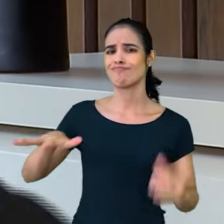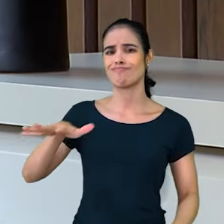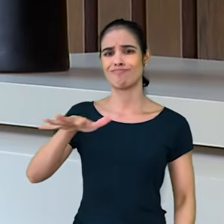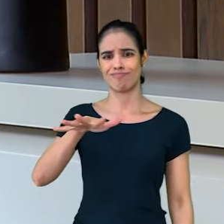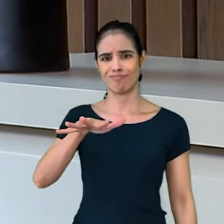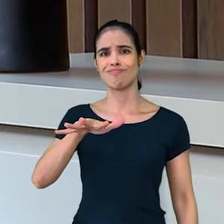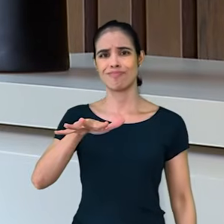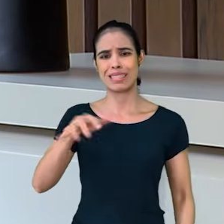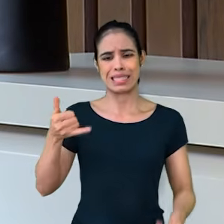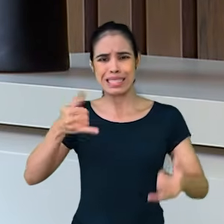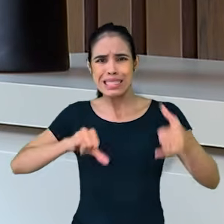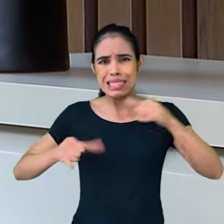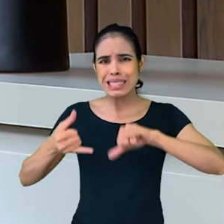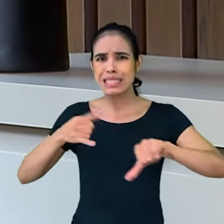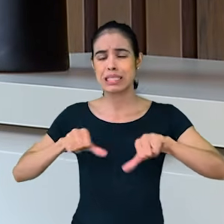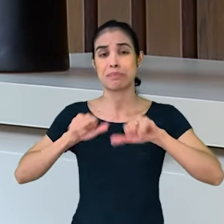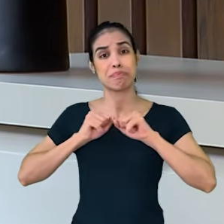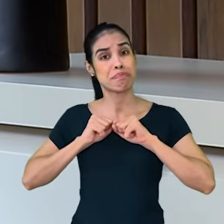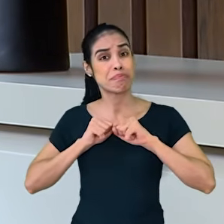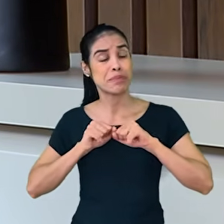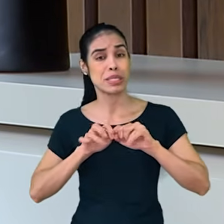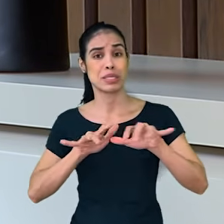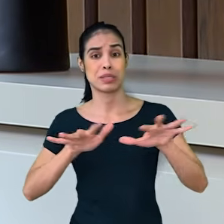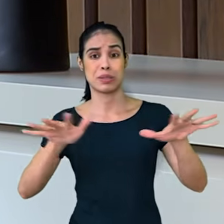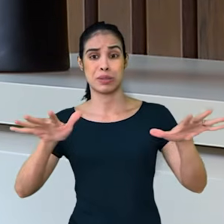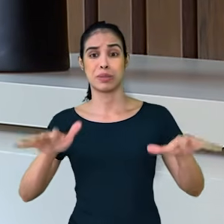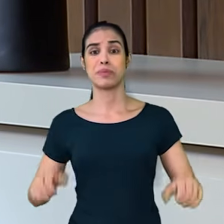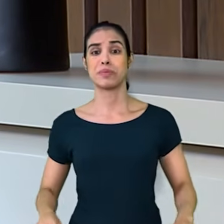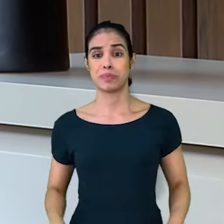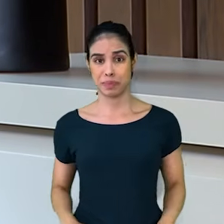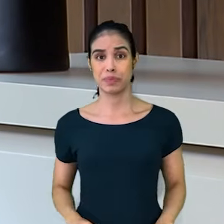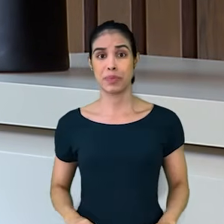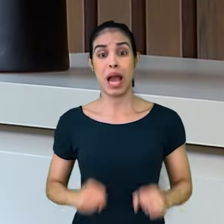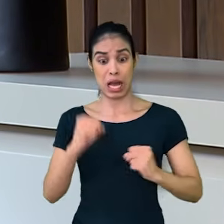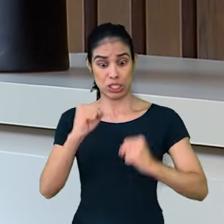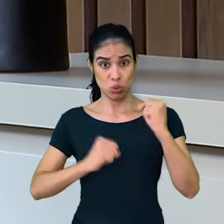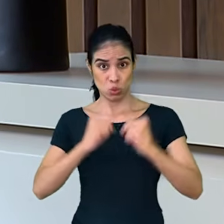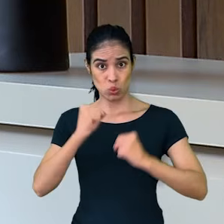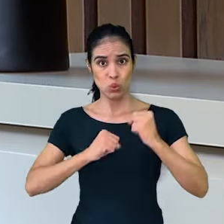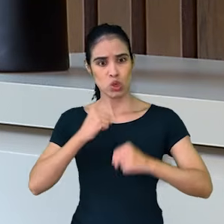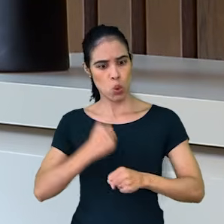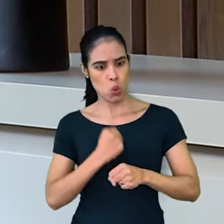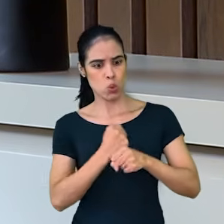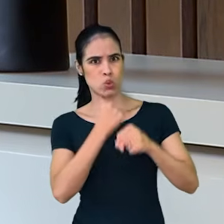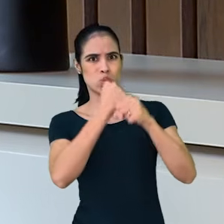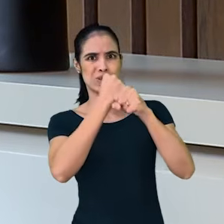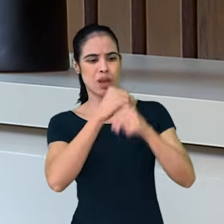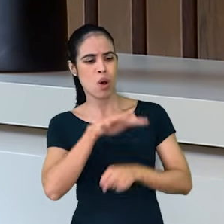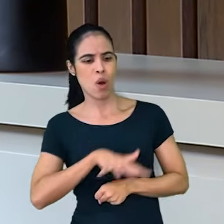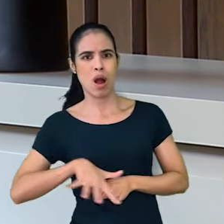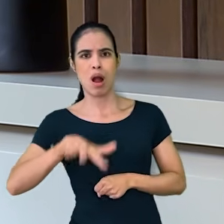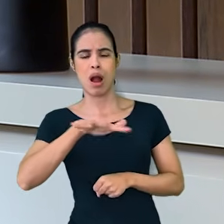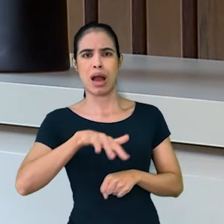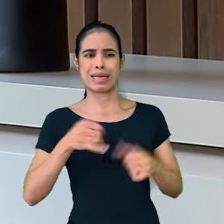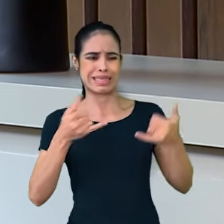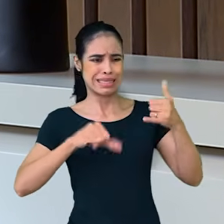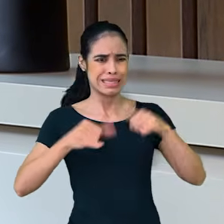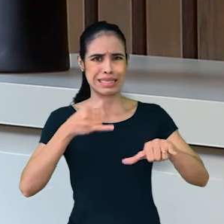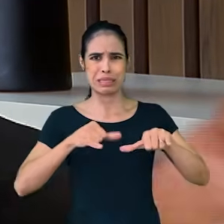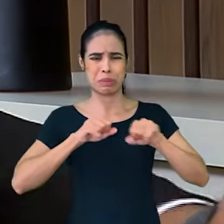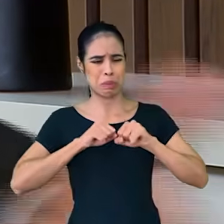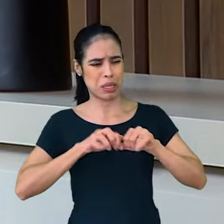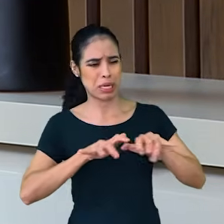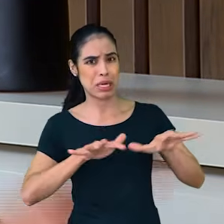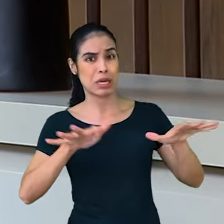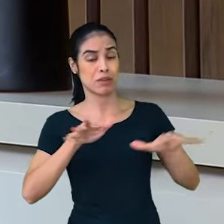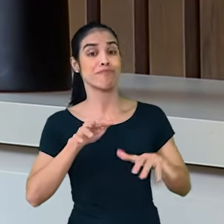redor da planta química, né, da planta da indústria química também foi violento, foi uma agressão muito grande.